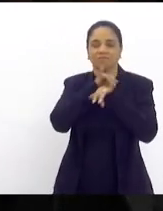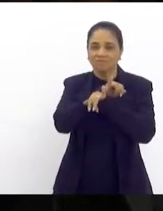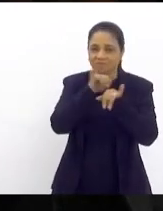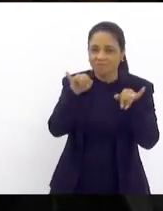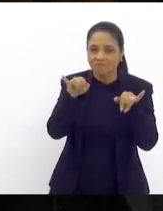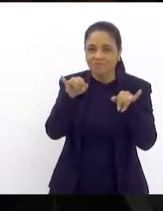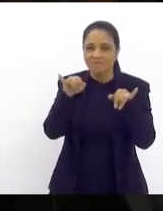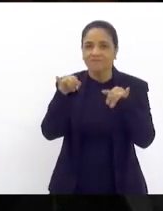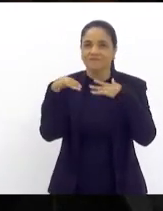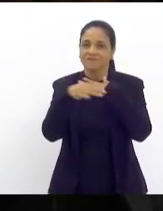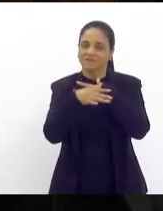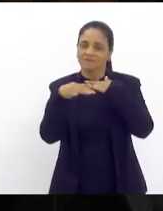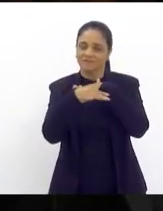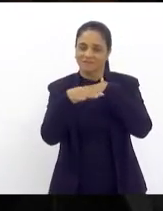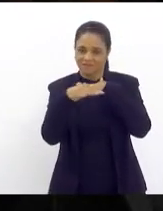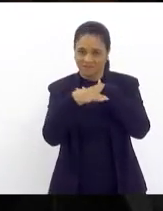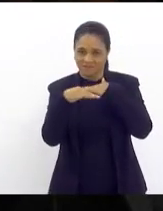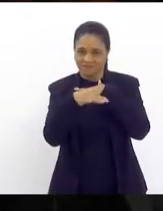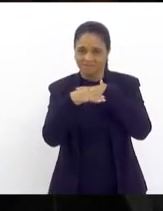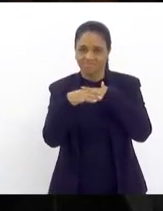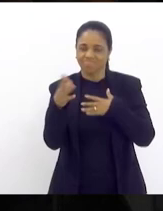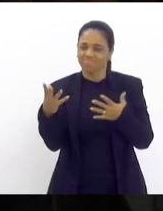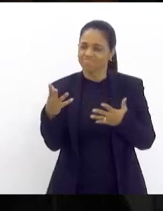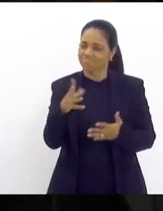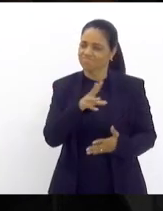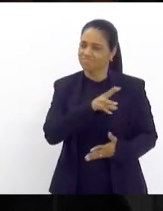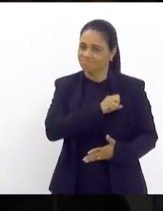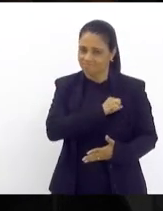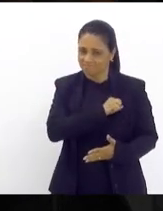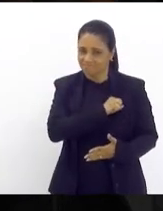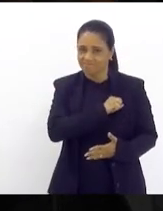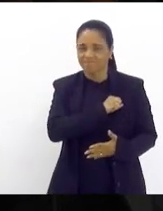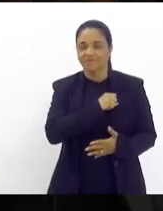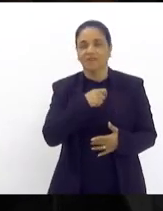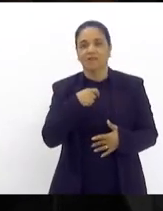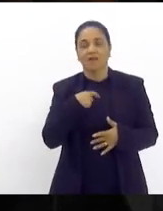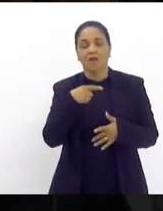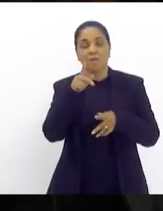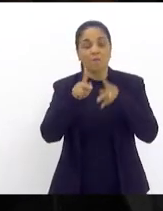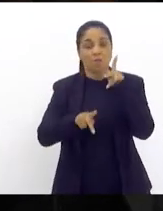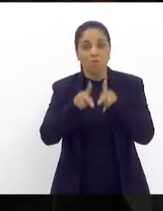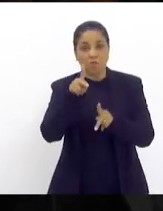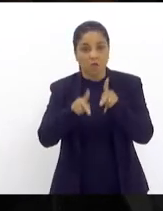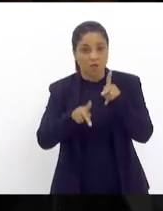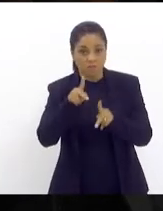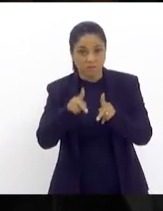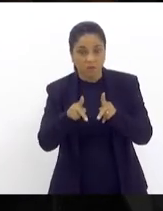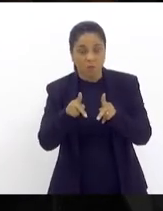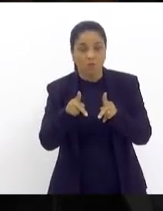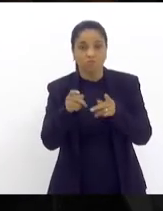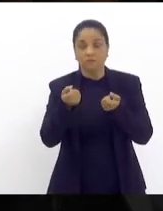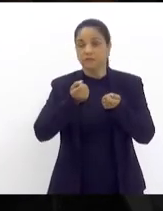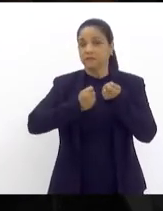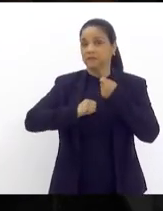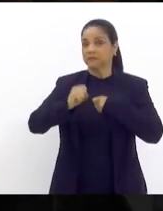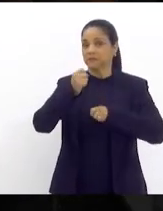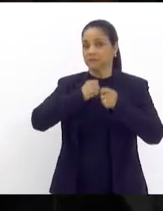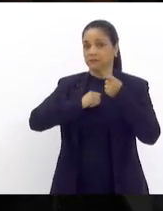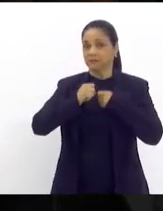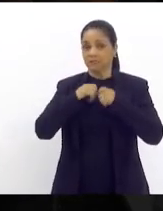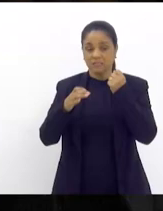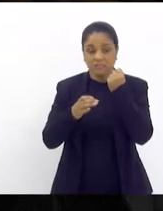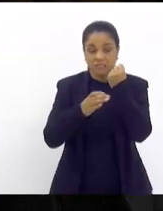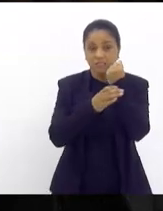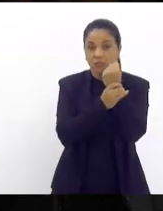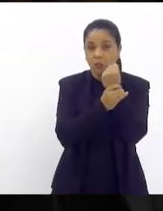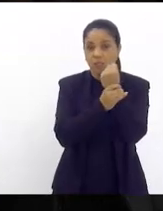cidade querida é um Anseio muito grande da população ter segurança ter o seu